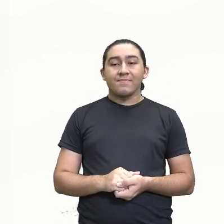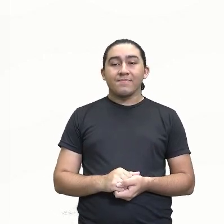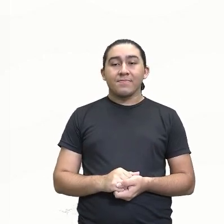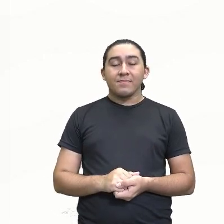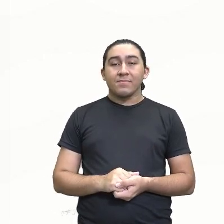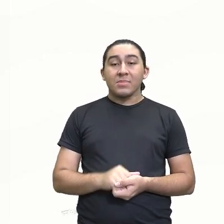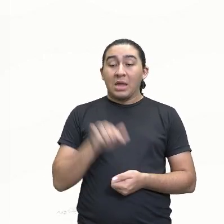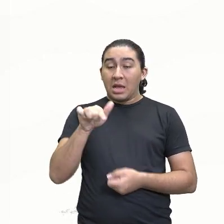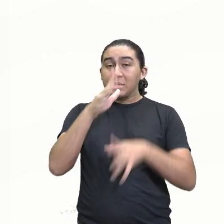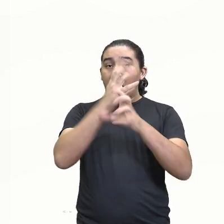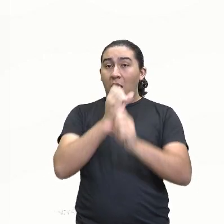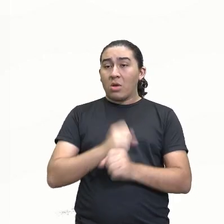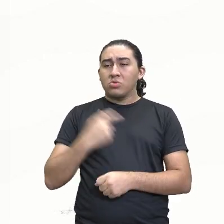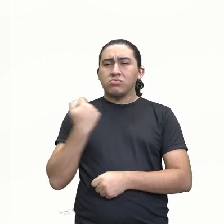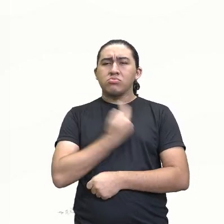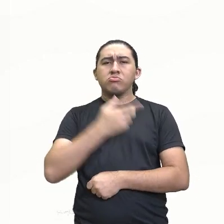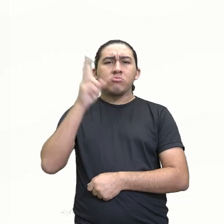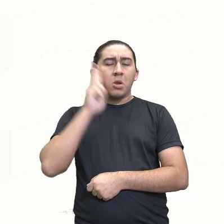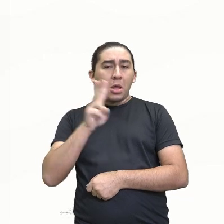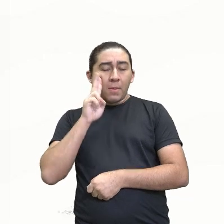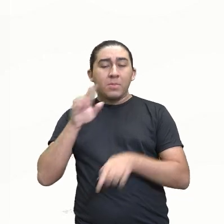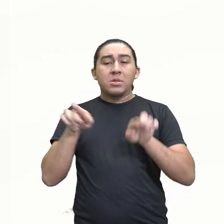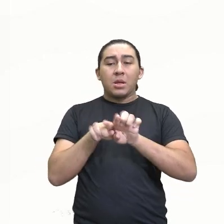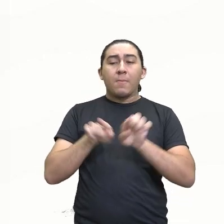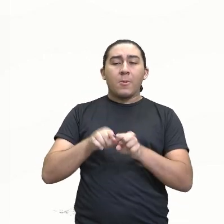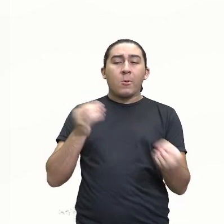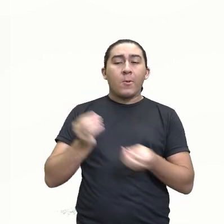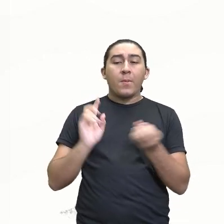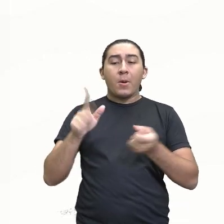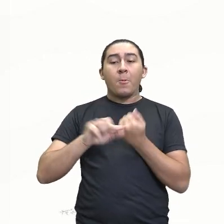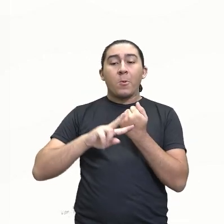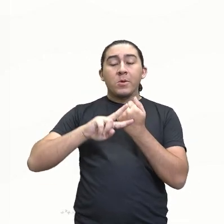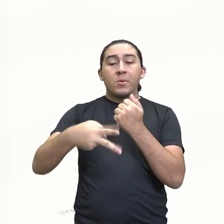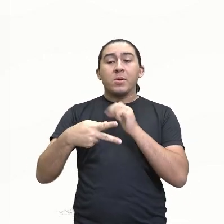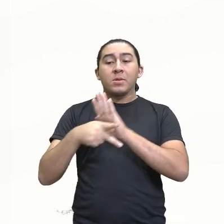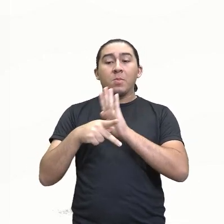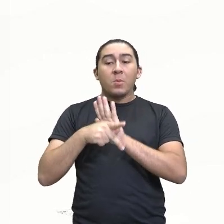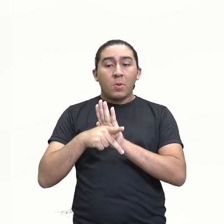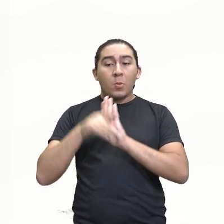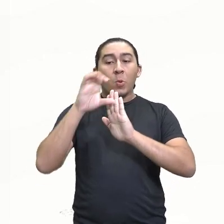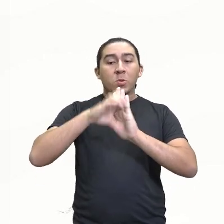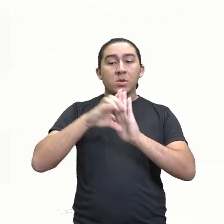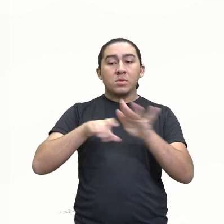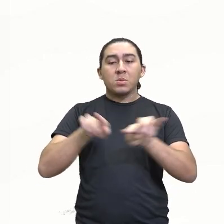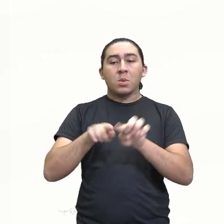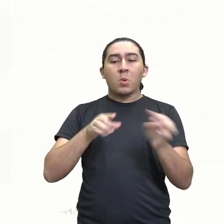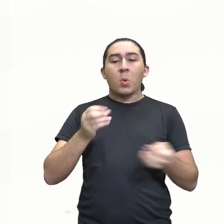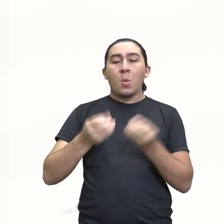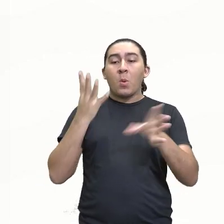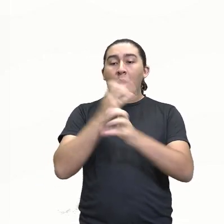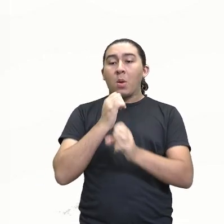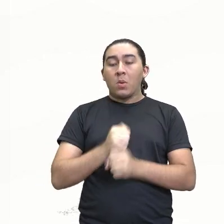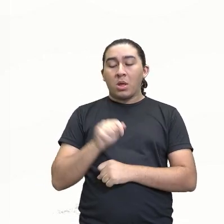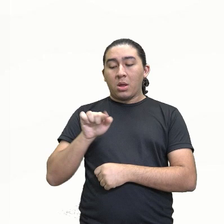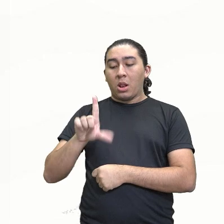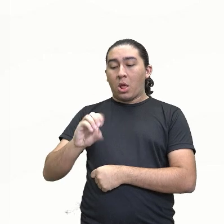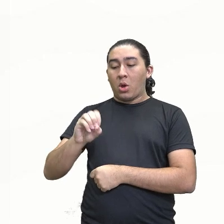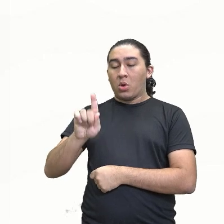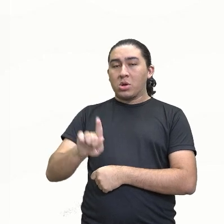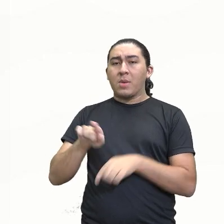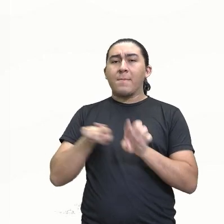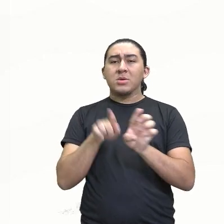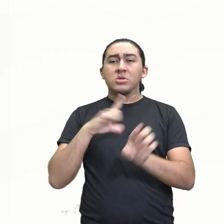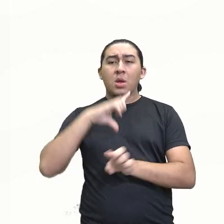essa parte aí é para a gente lembrar, então, aí a consequência, né, da definição e como calcular um logaritmo. Mas existe